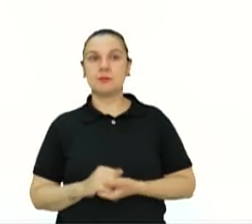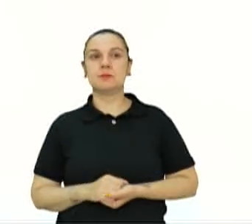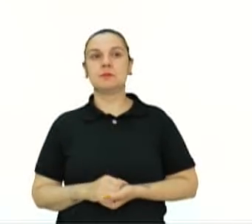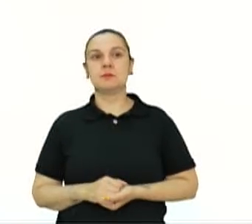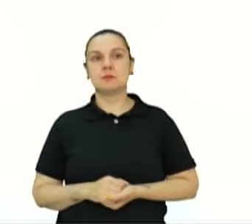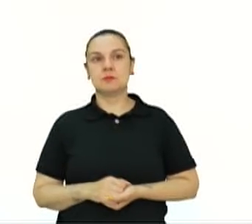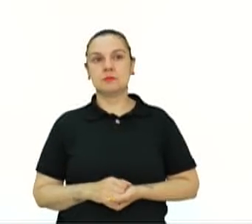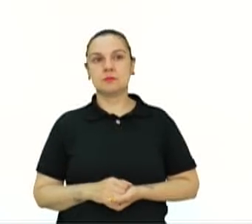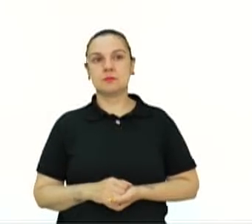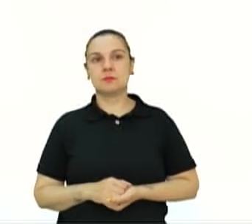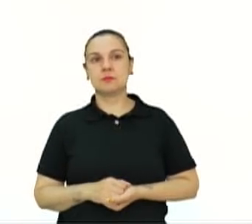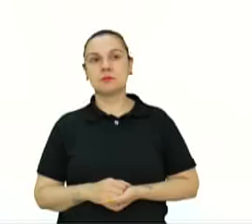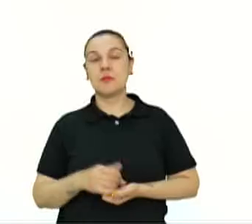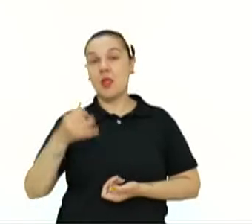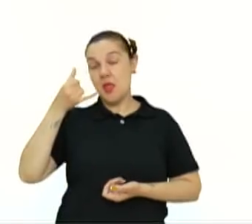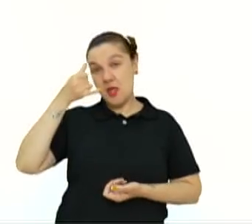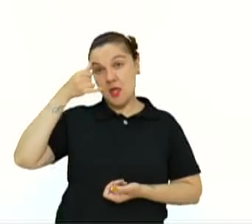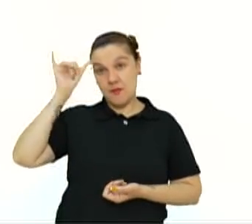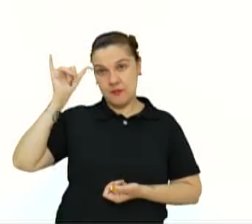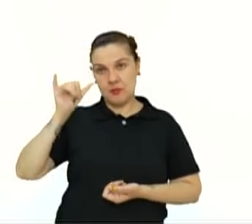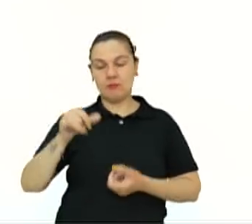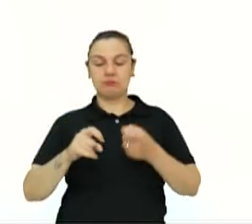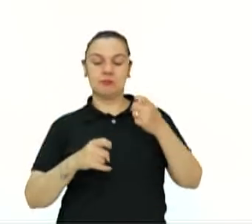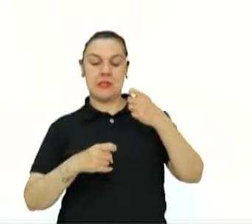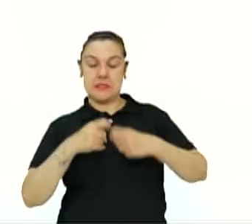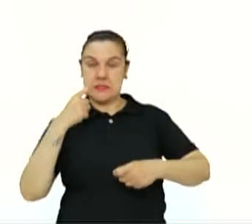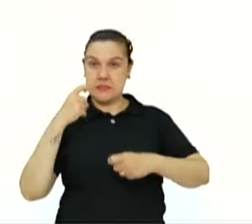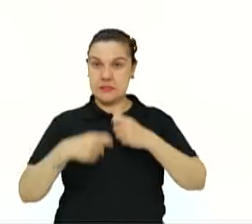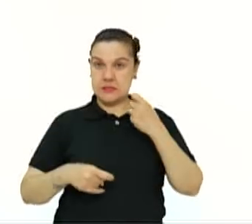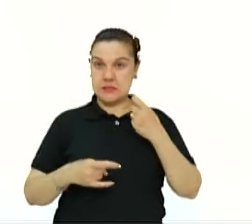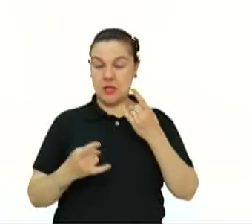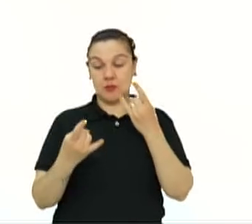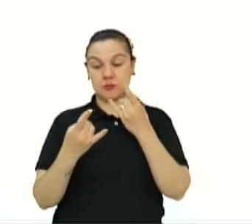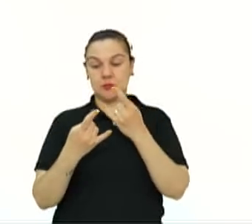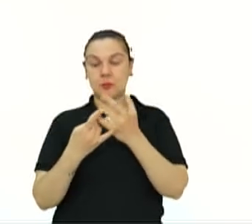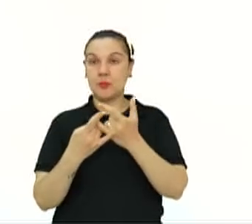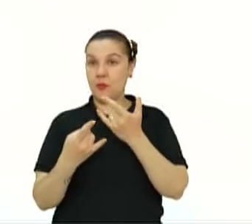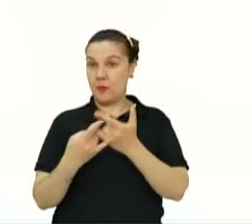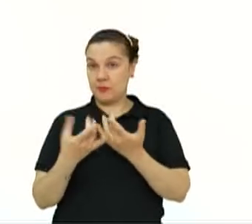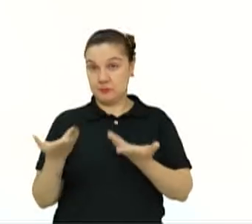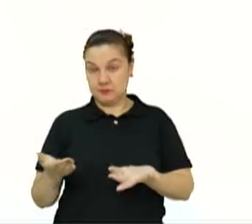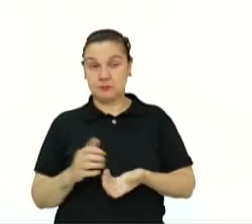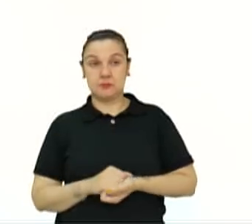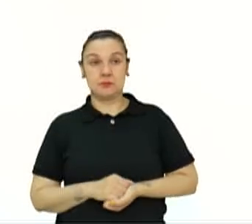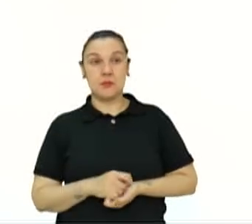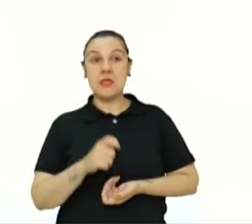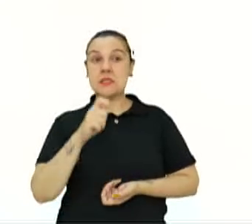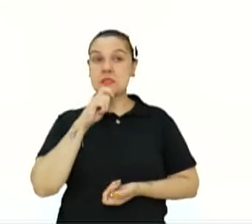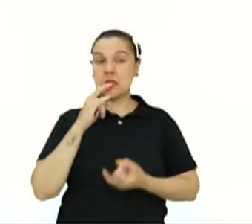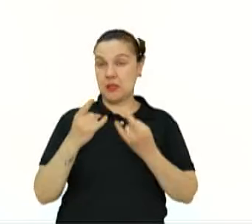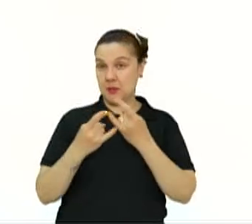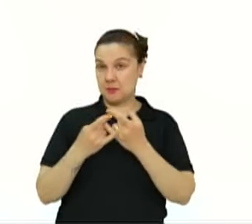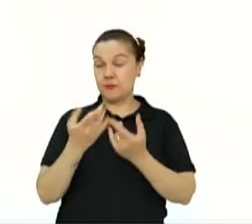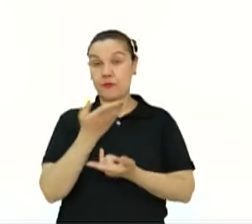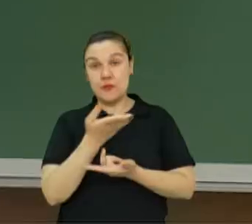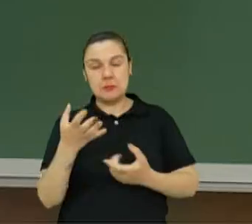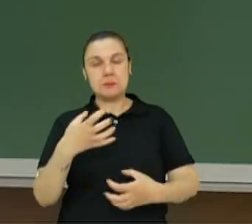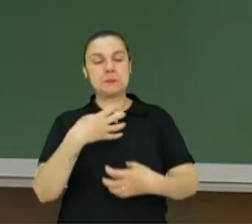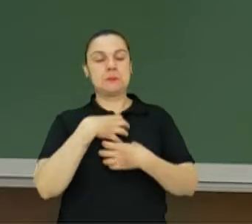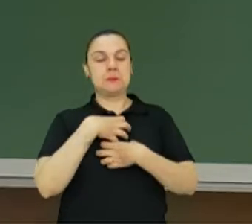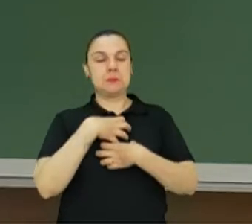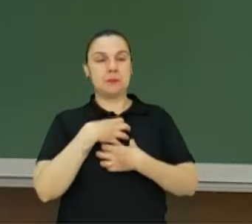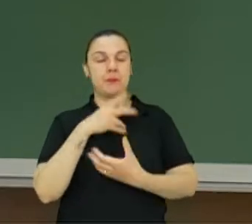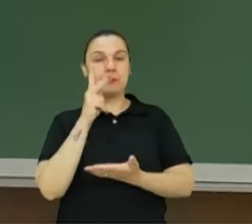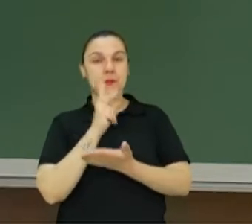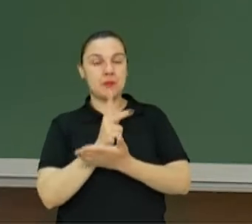doenças? Evitar relações sexuais na presença de qualquer sintoma, é claro. No caso de vocês, né?